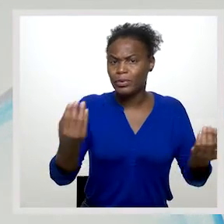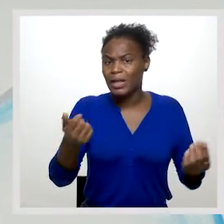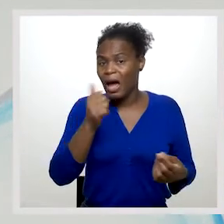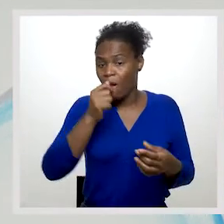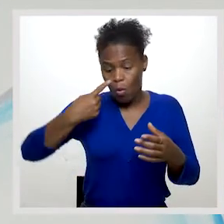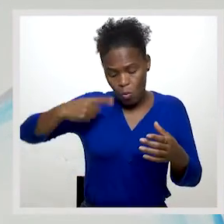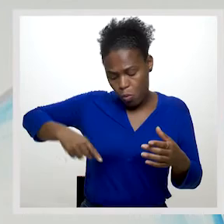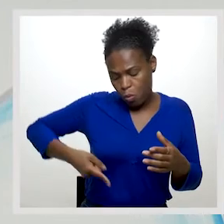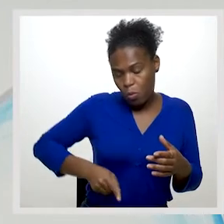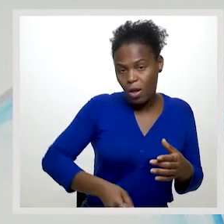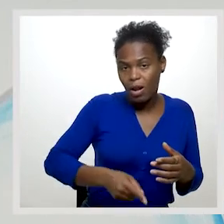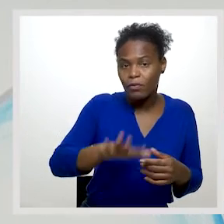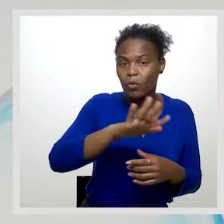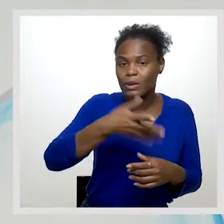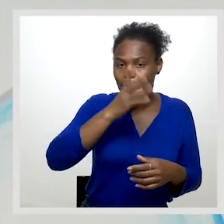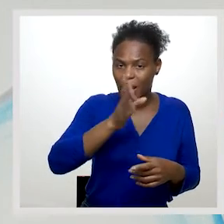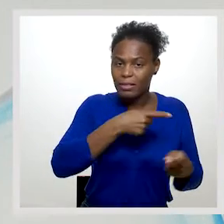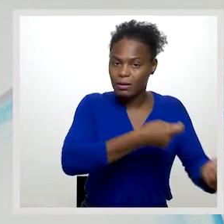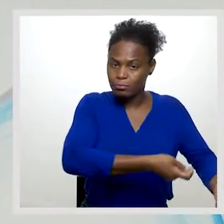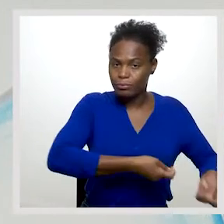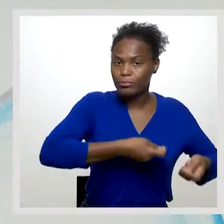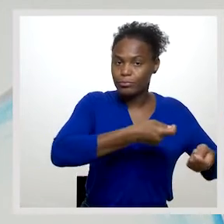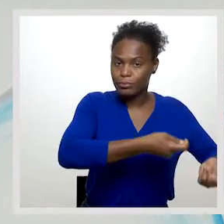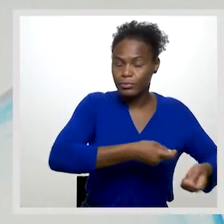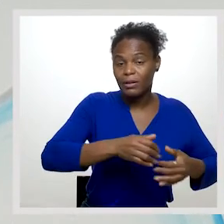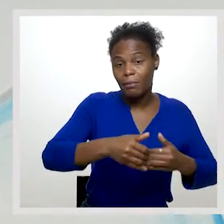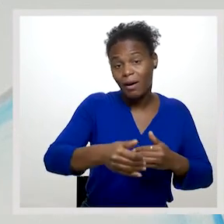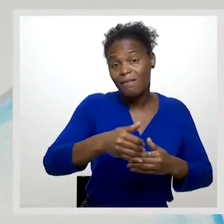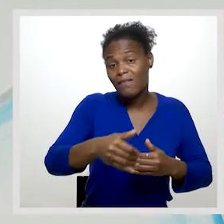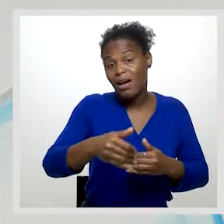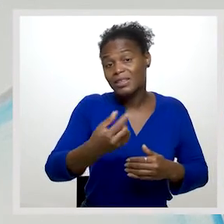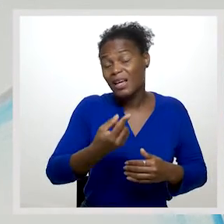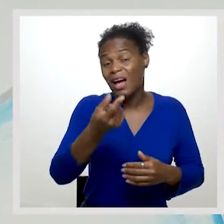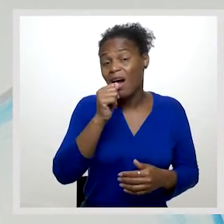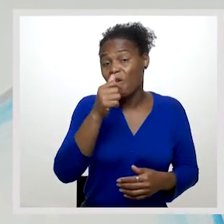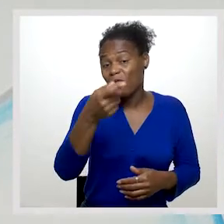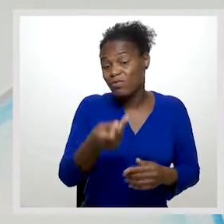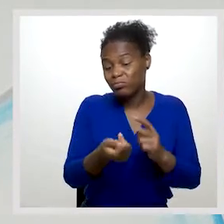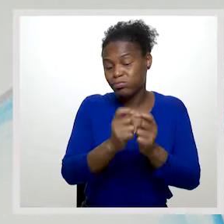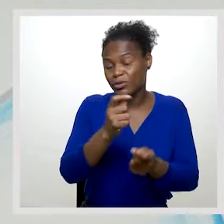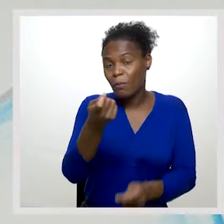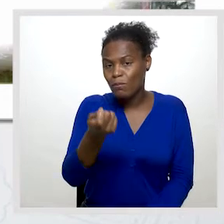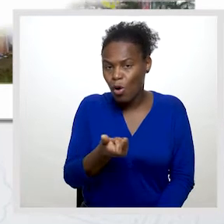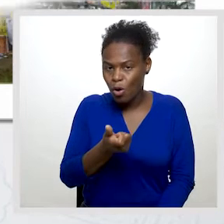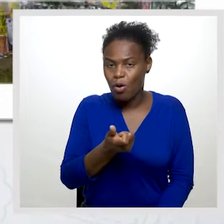águas subterrâneas, para a prática da agricultura. Torna escasso esse bem